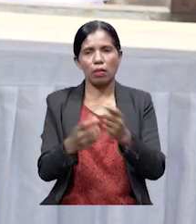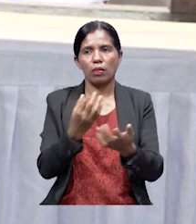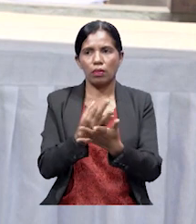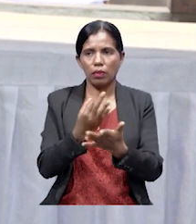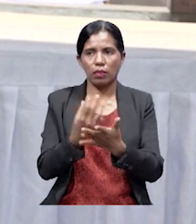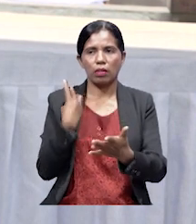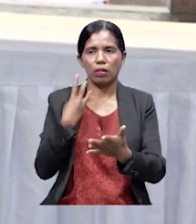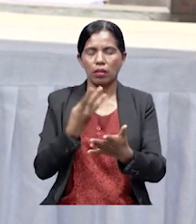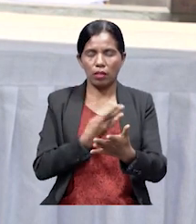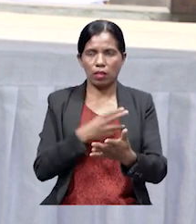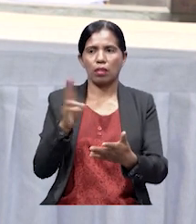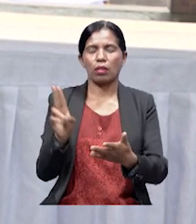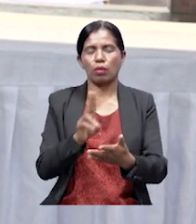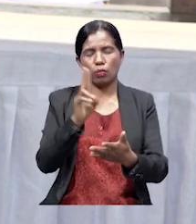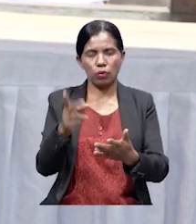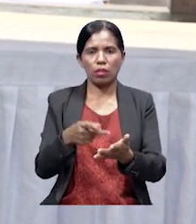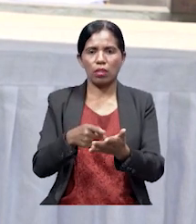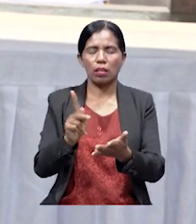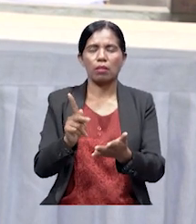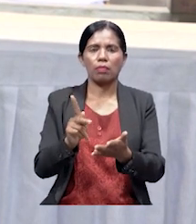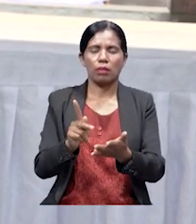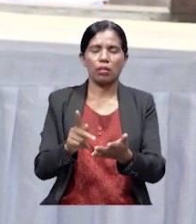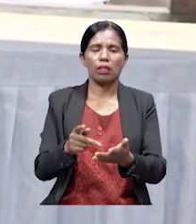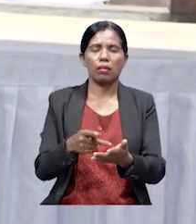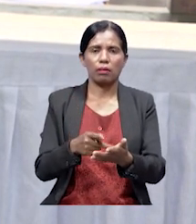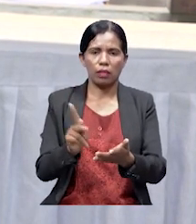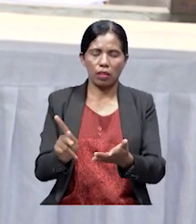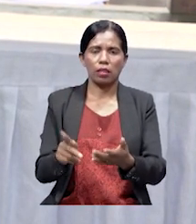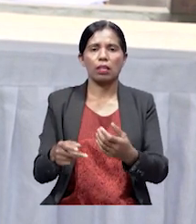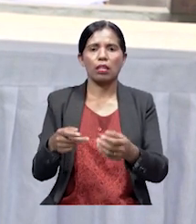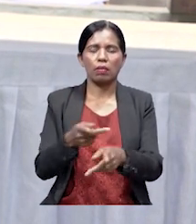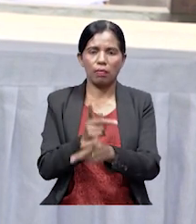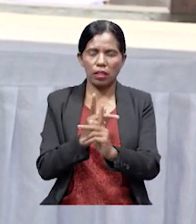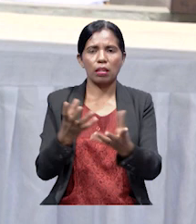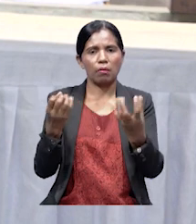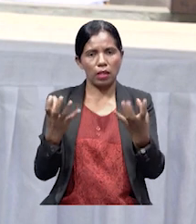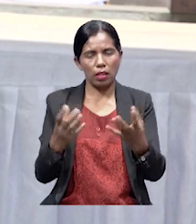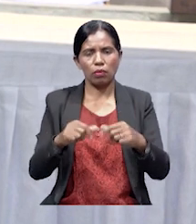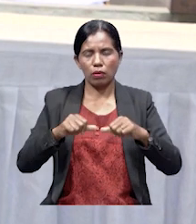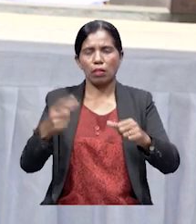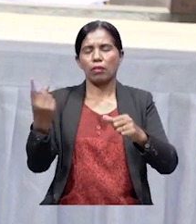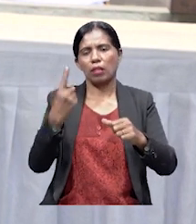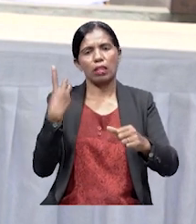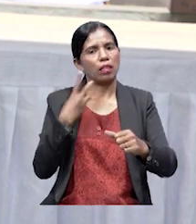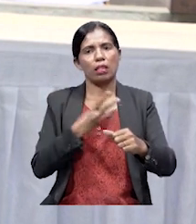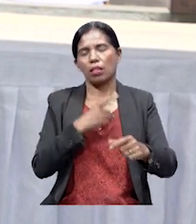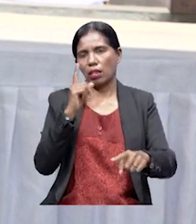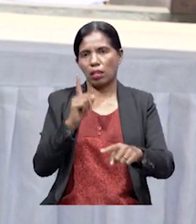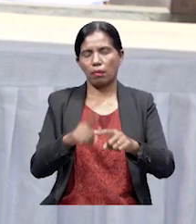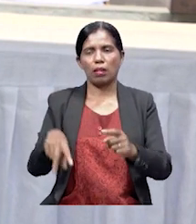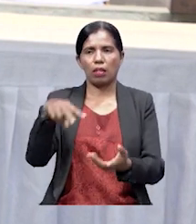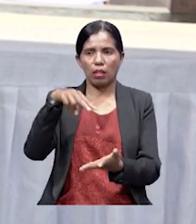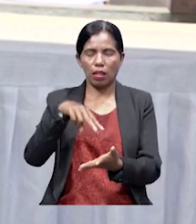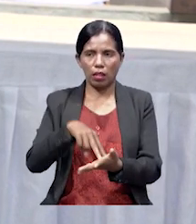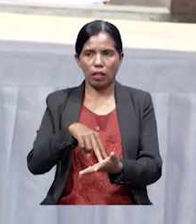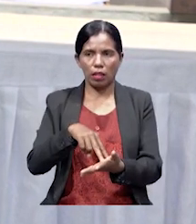comportamento sus gastos, despesas, o continua na fatia nessa agora, né, ita nunca mais bele hari